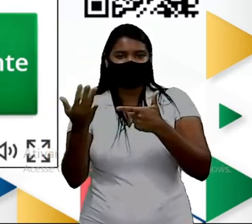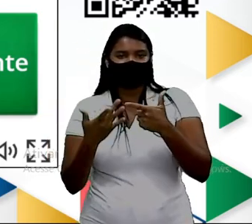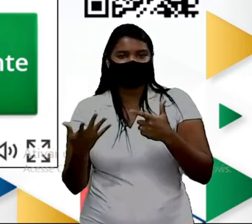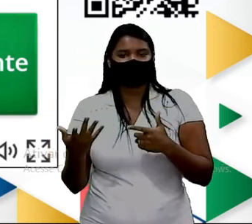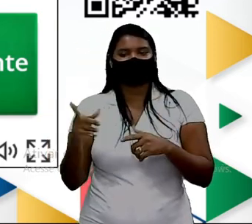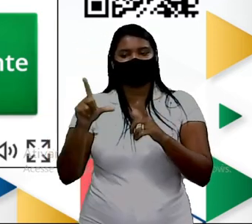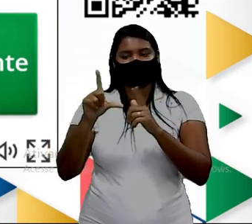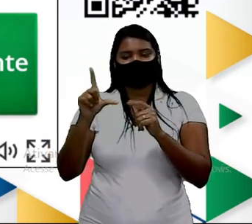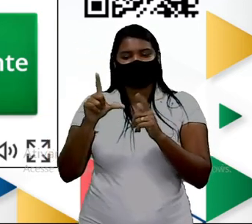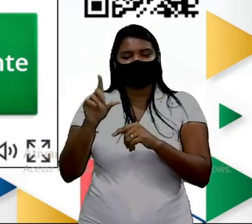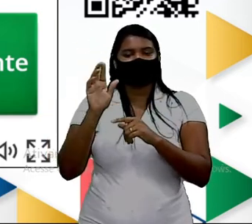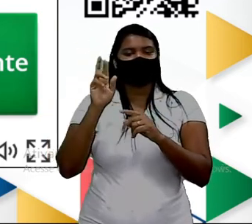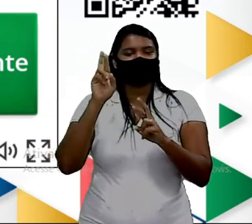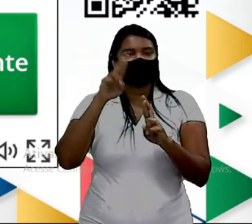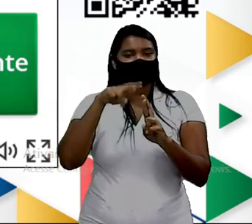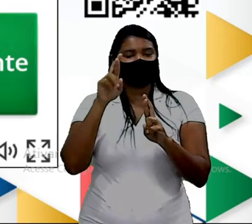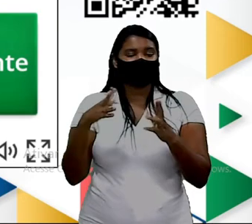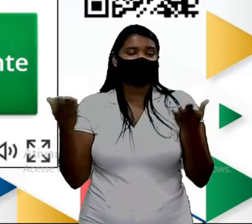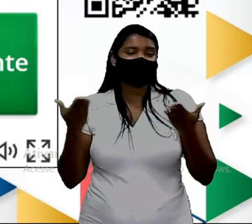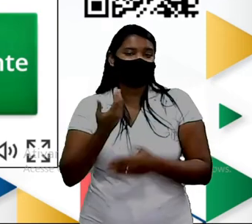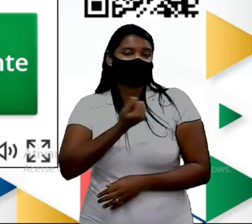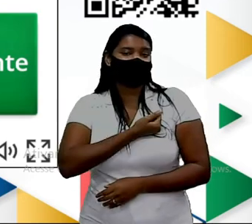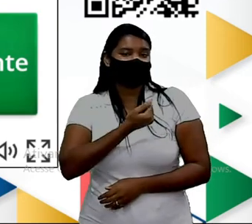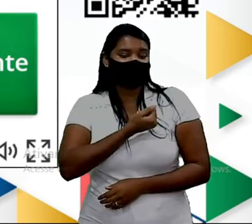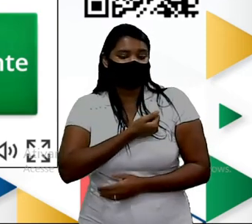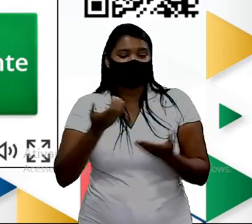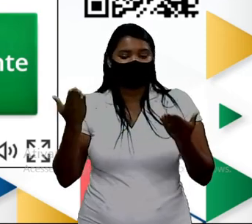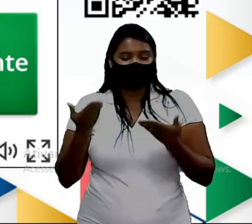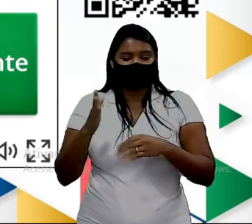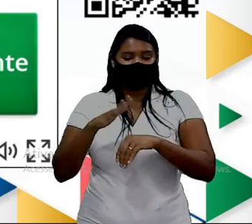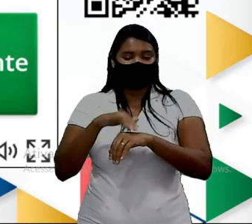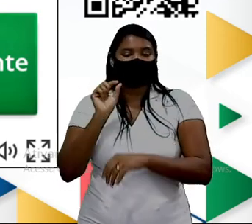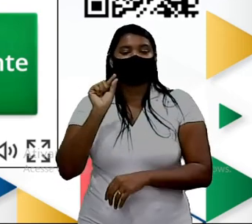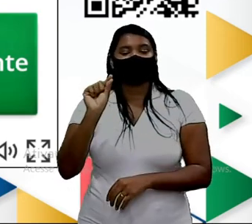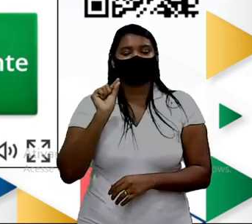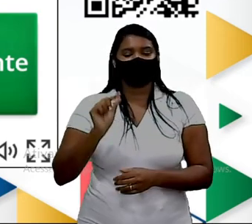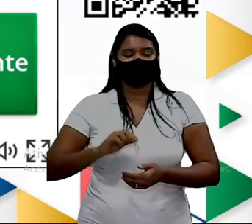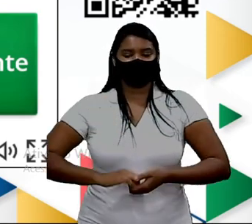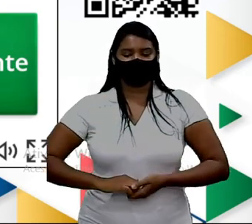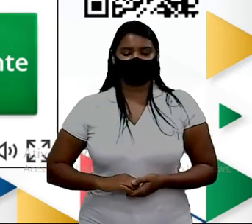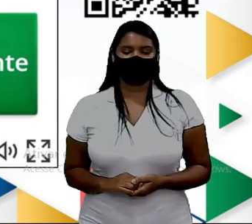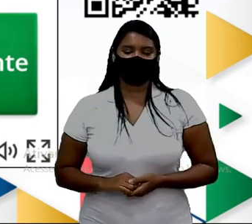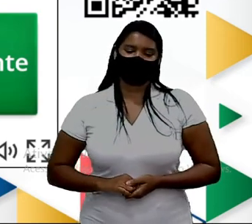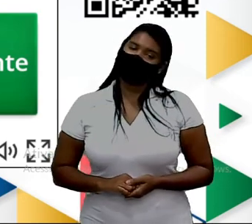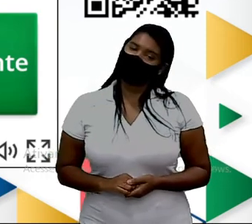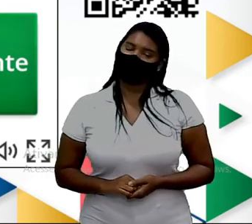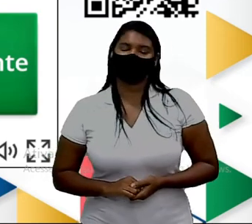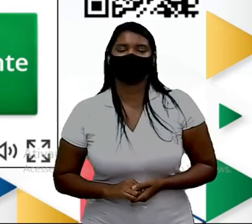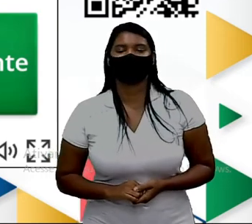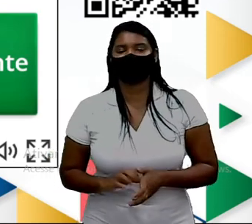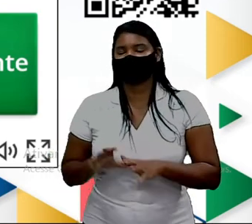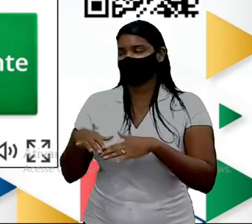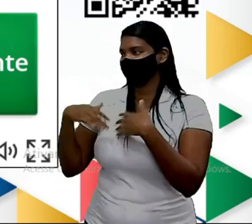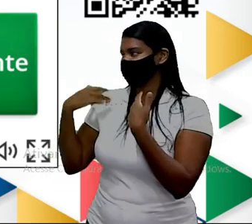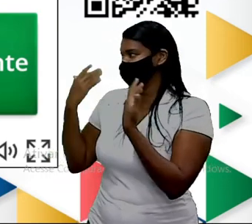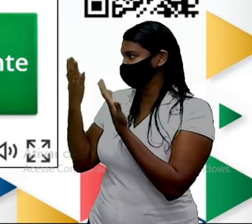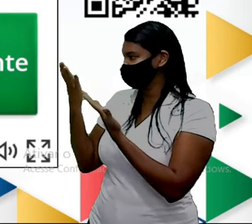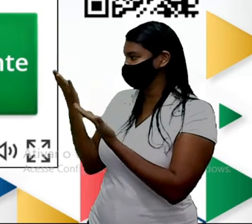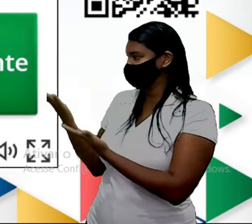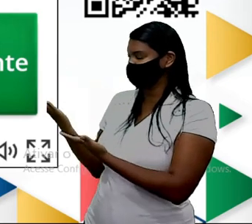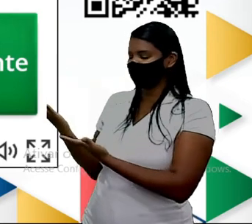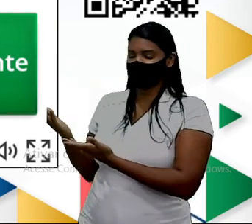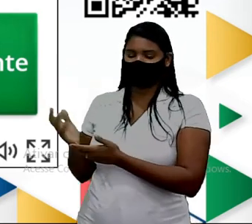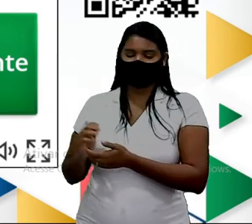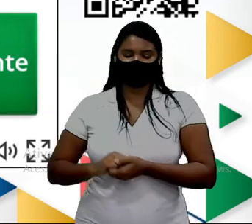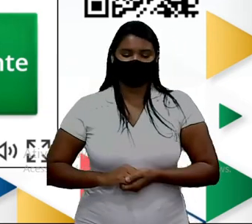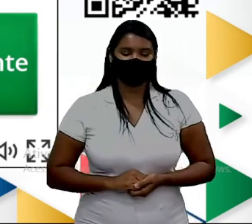que representa qualquer número racional pode ser chamada de... Nossa, né? Olha as variáveis, olha os